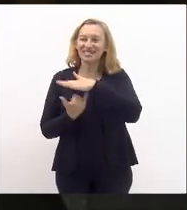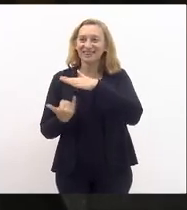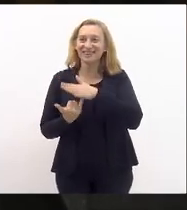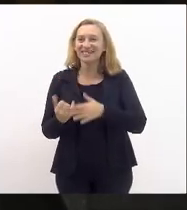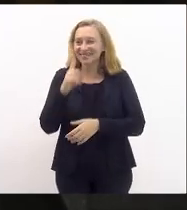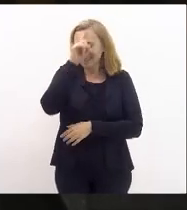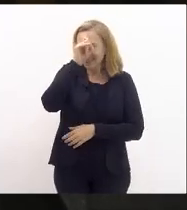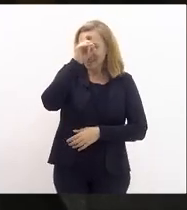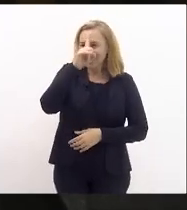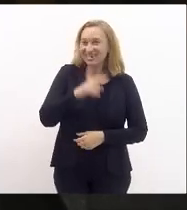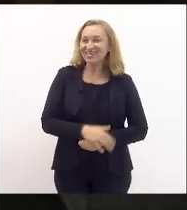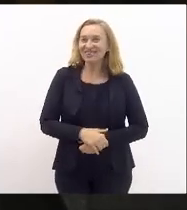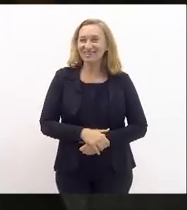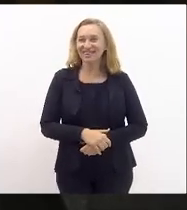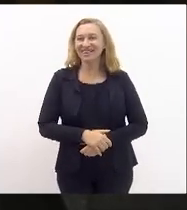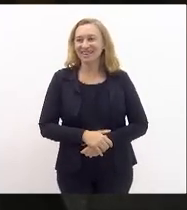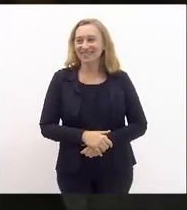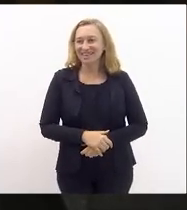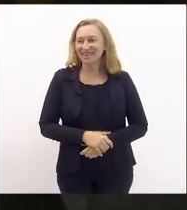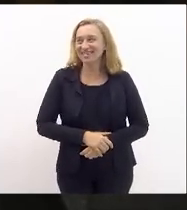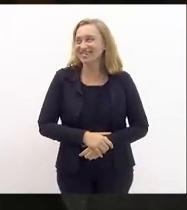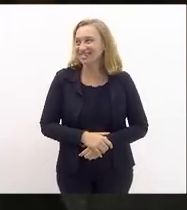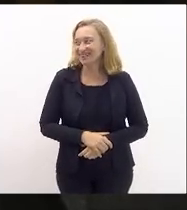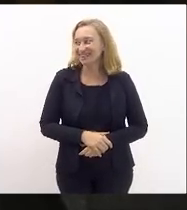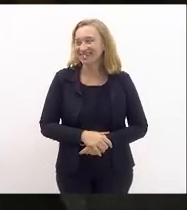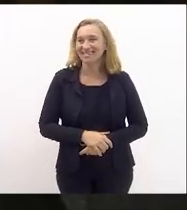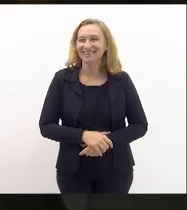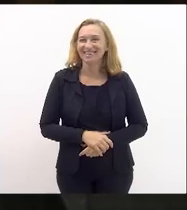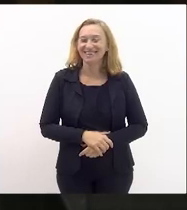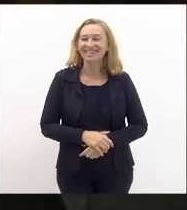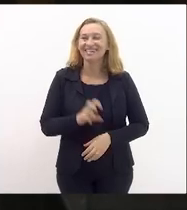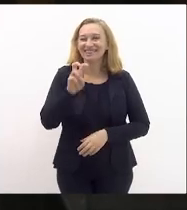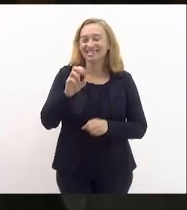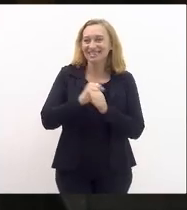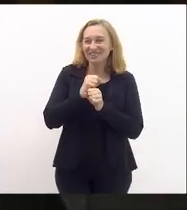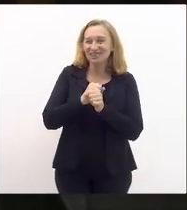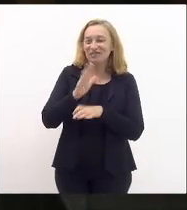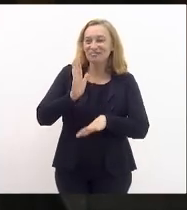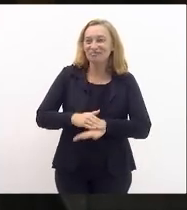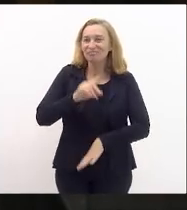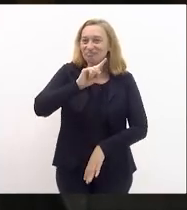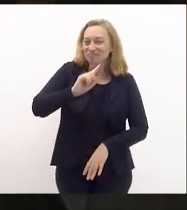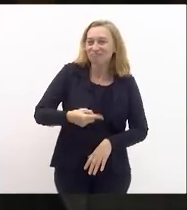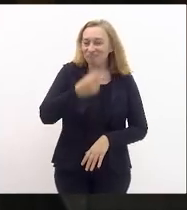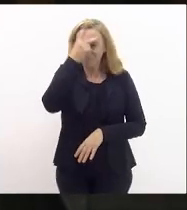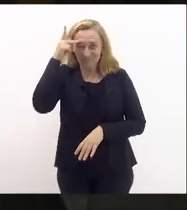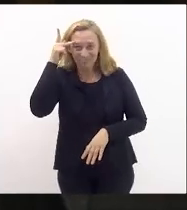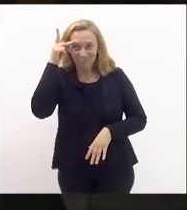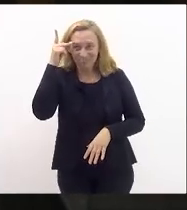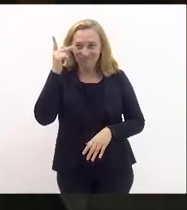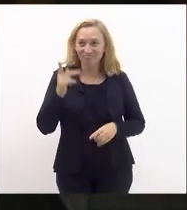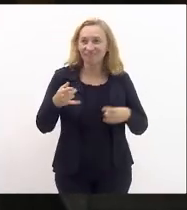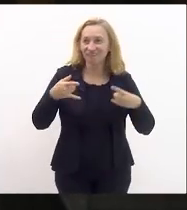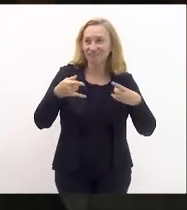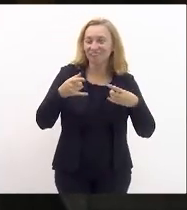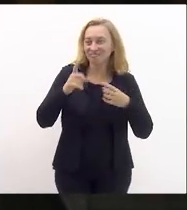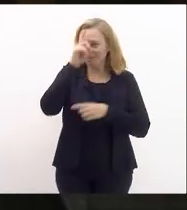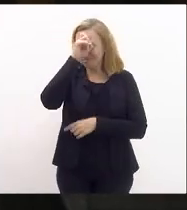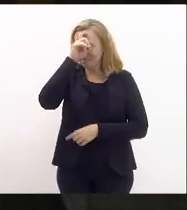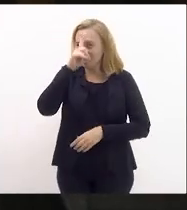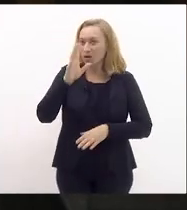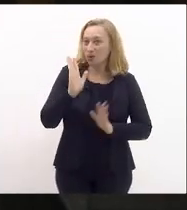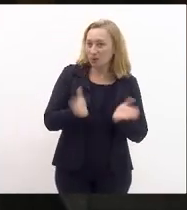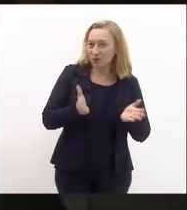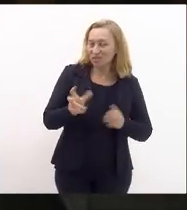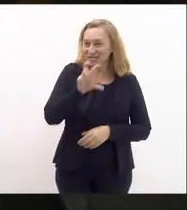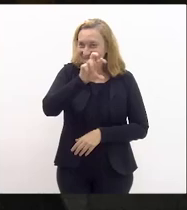tinha no Estado do Rio de Janeiro, há 5 anos atrás, mais de 1.000 pessoas internadas em um hospital psiquiátrico. Hoje nós temos menos de